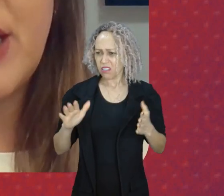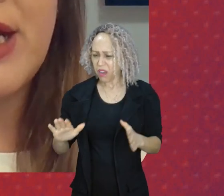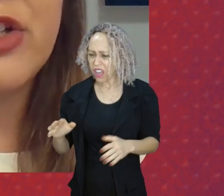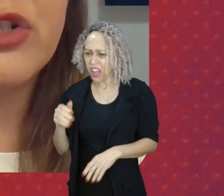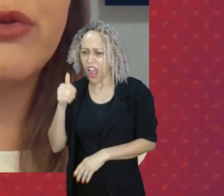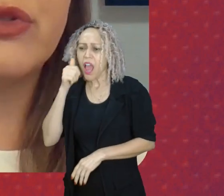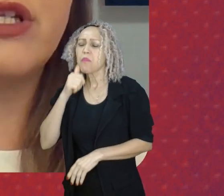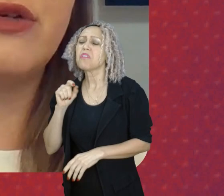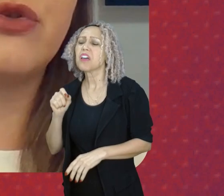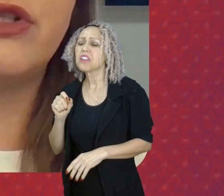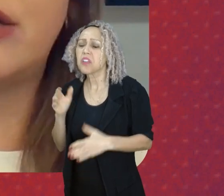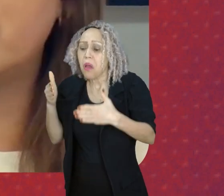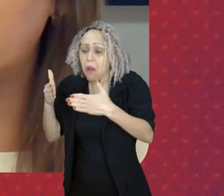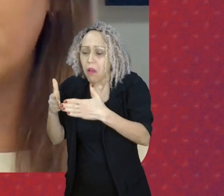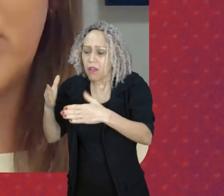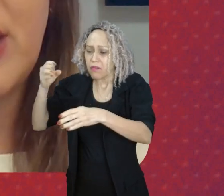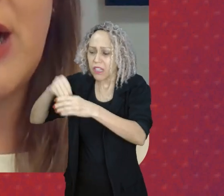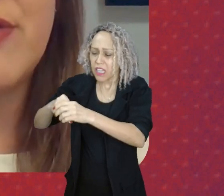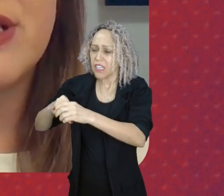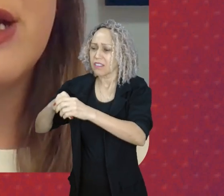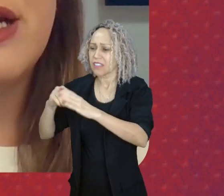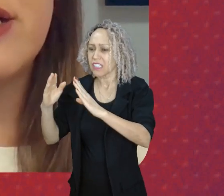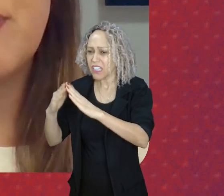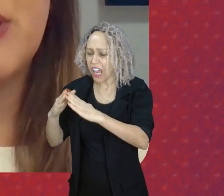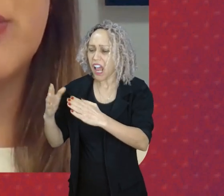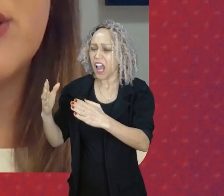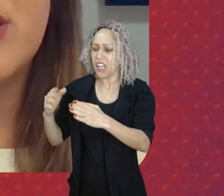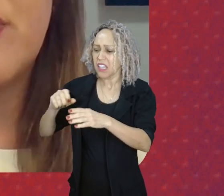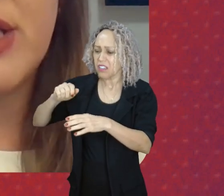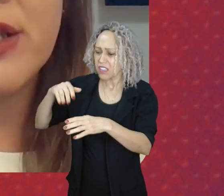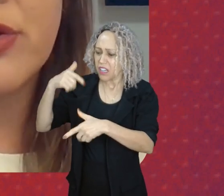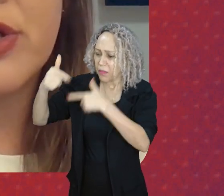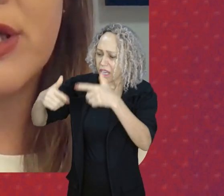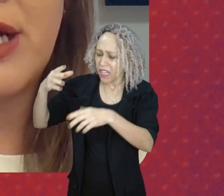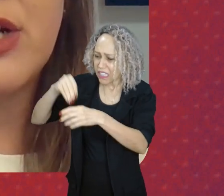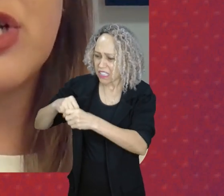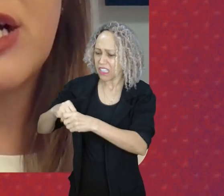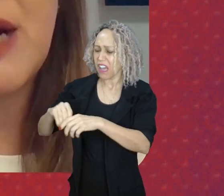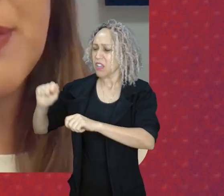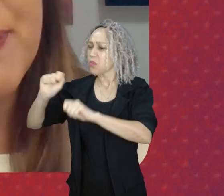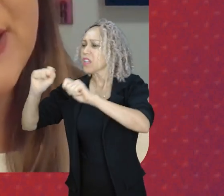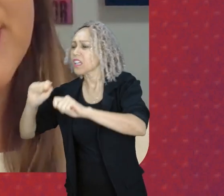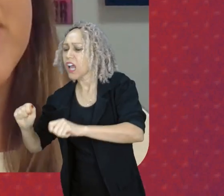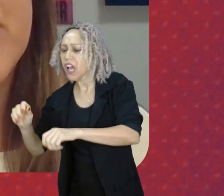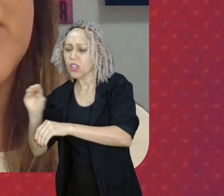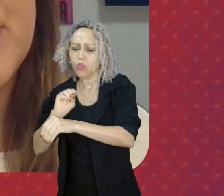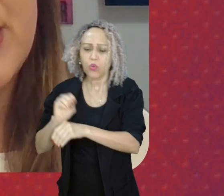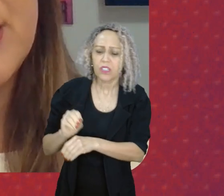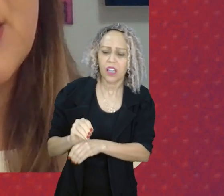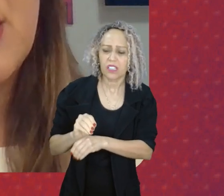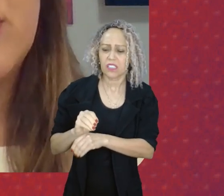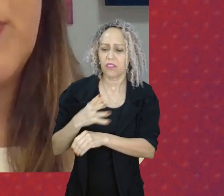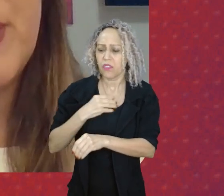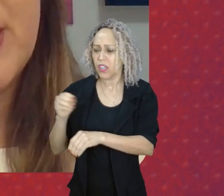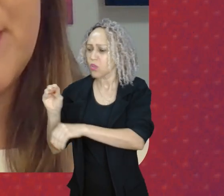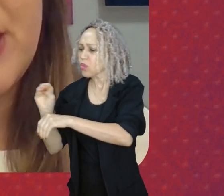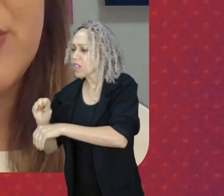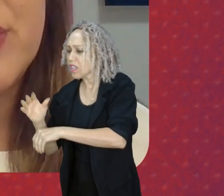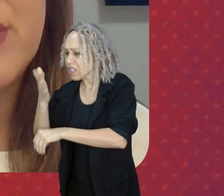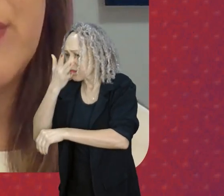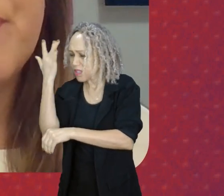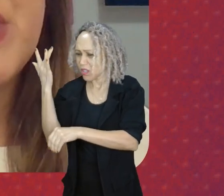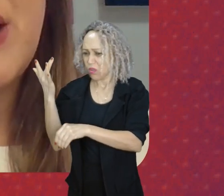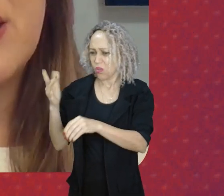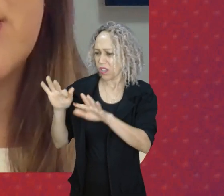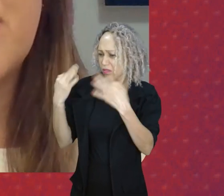afazeres domésticos, né? Aos cuidados dos vulneráveis. Esses padrões, eles vêm na sociedade e acabam impactando também no